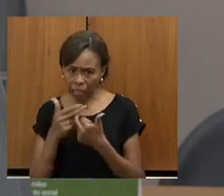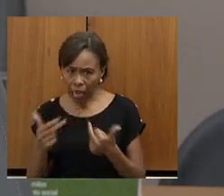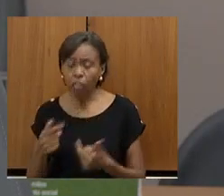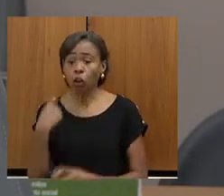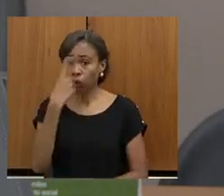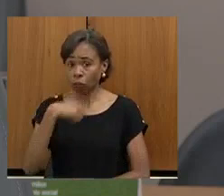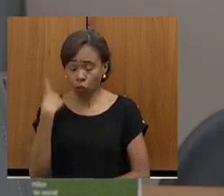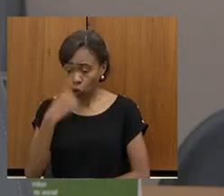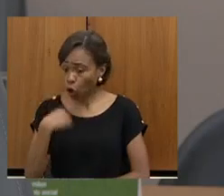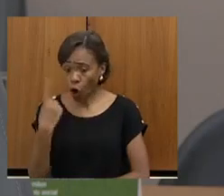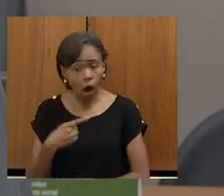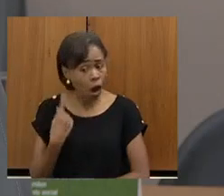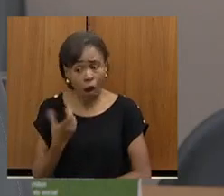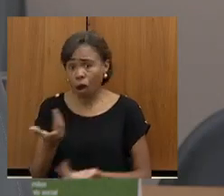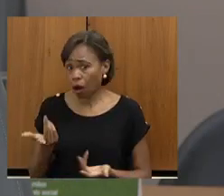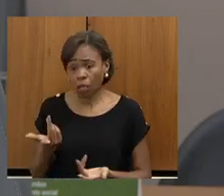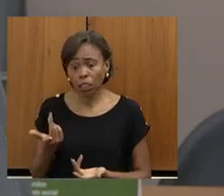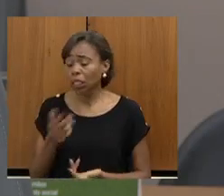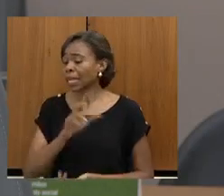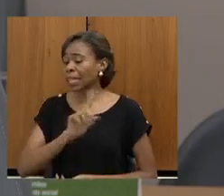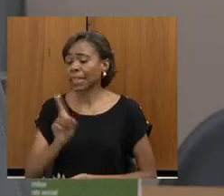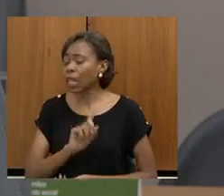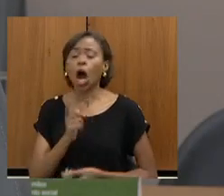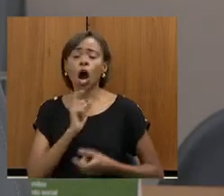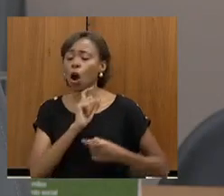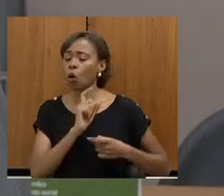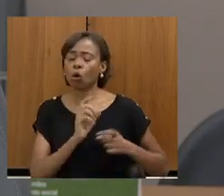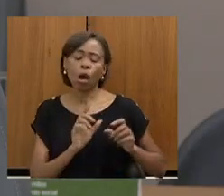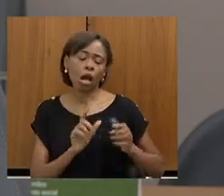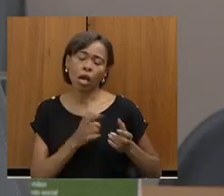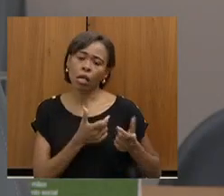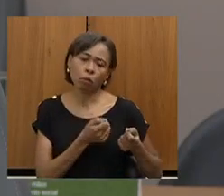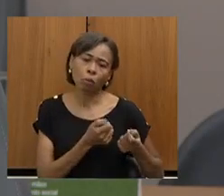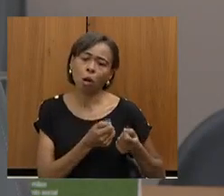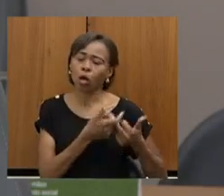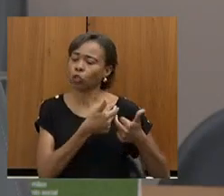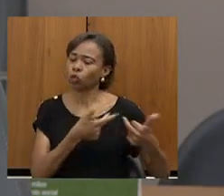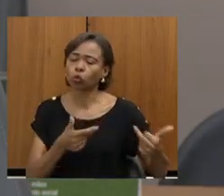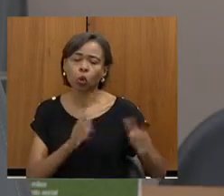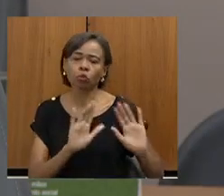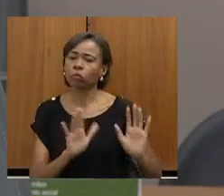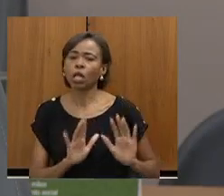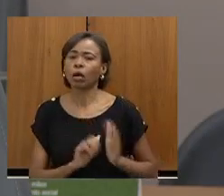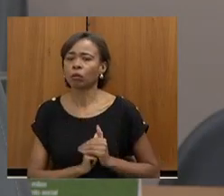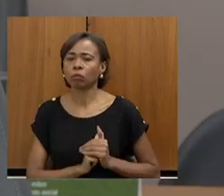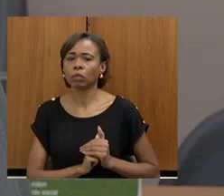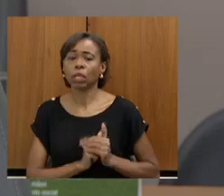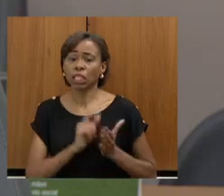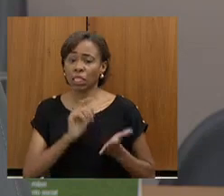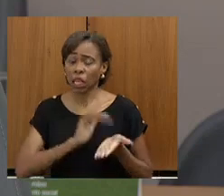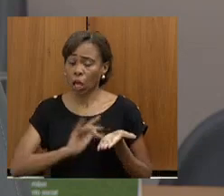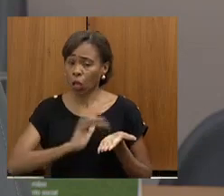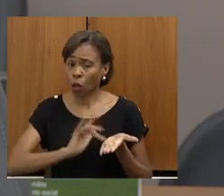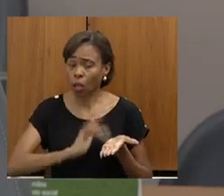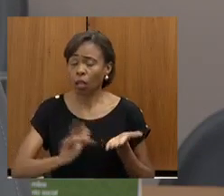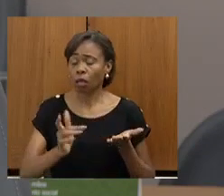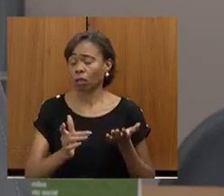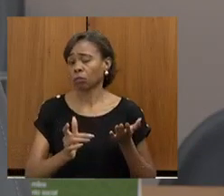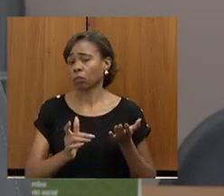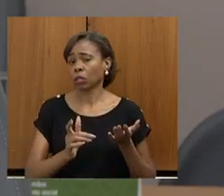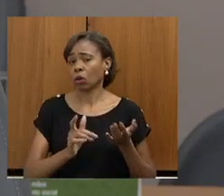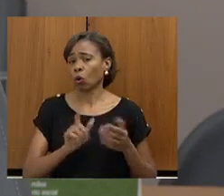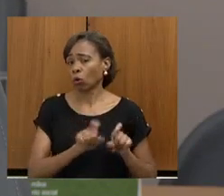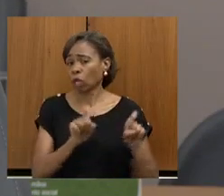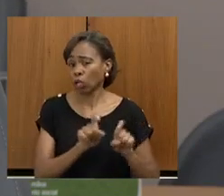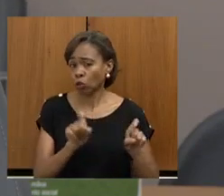sem eletrônica. tenho um aplicativo Family Link, Microsoft Family Safety, celulares, computador, Xbox, tudo são vigiados pelo meu